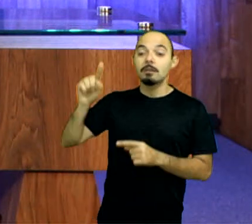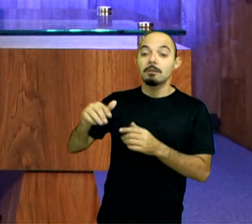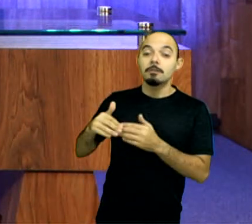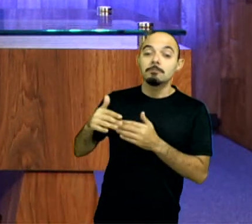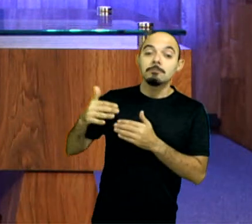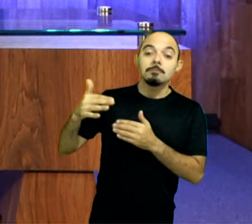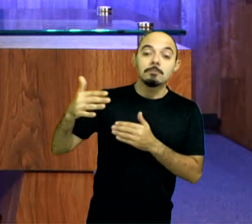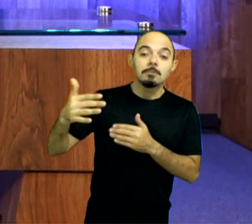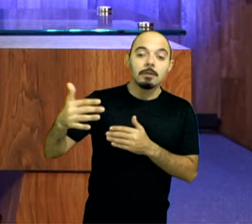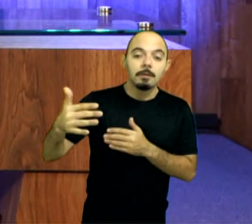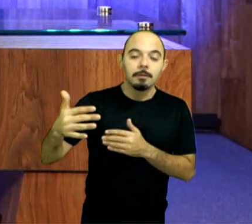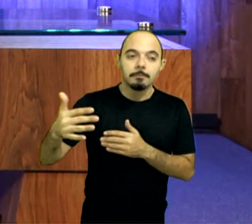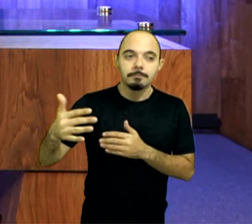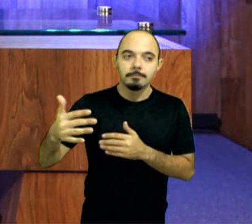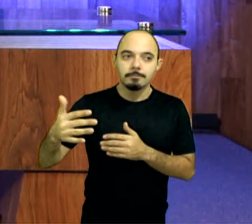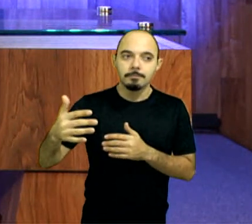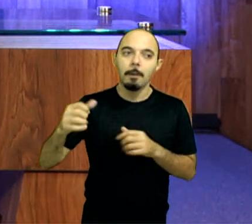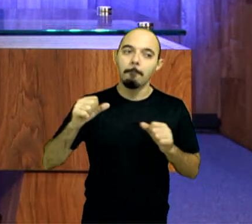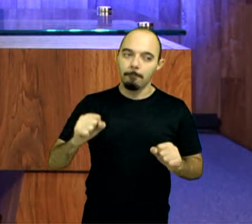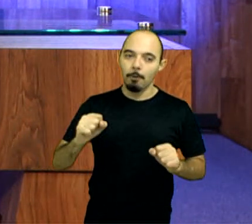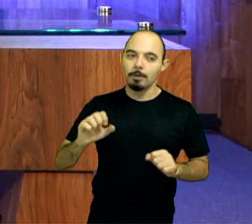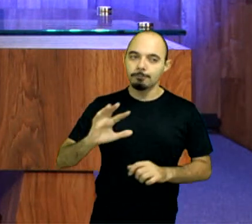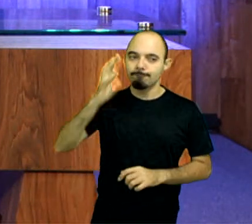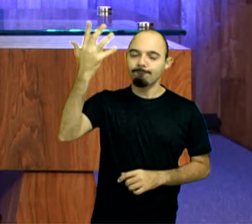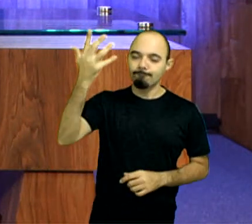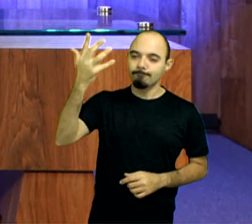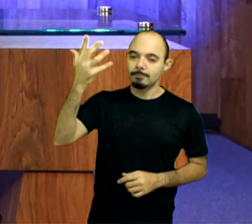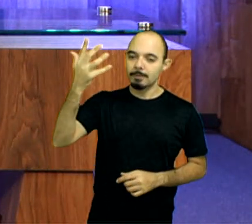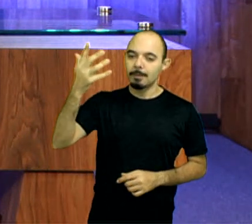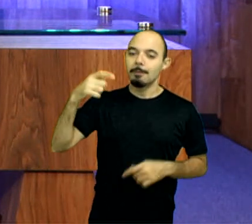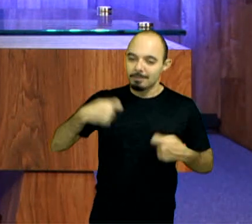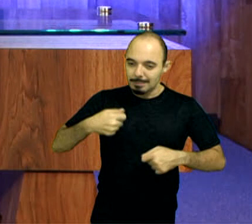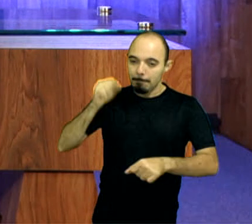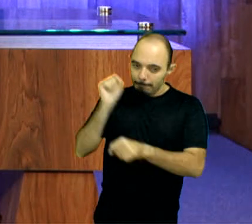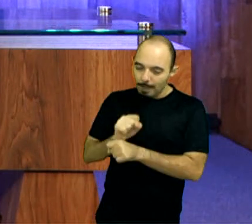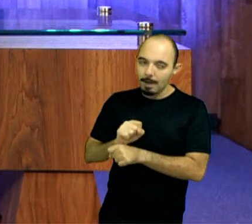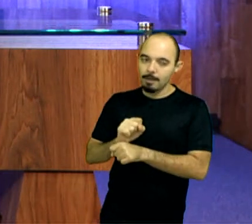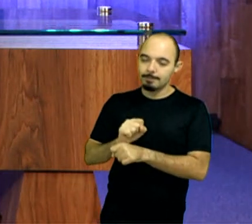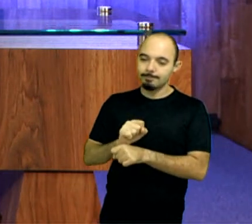sempre. Foi o que aconteceu lá com Sansão.